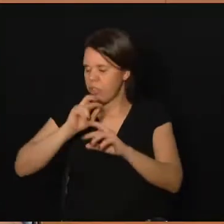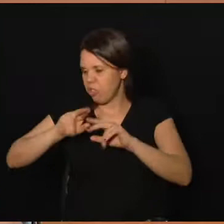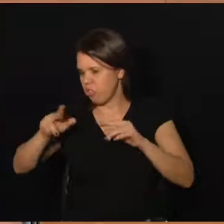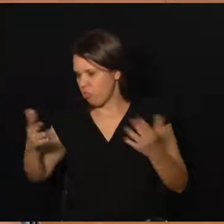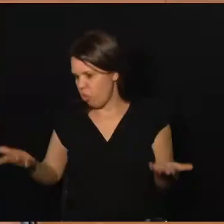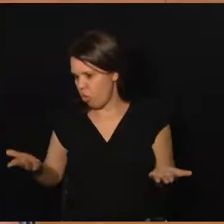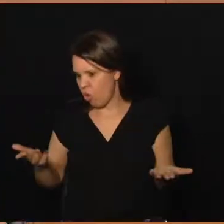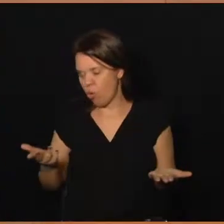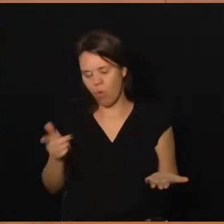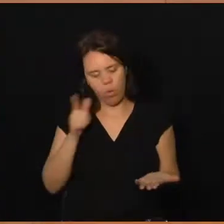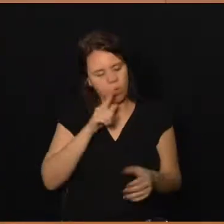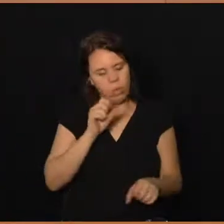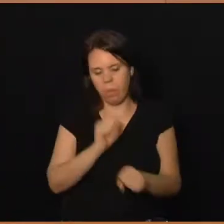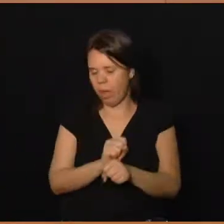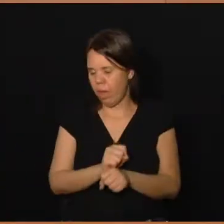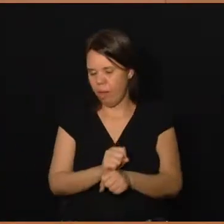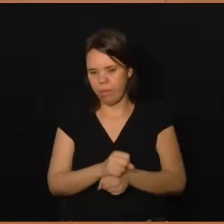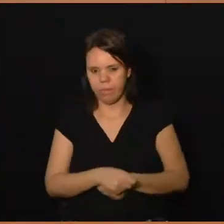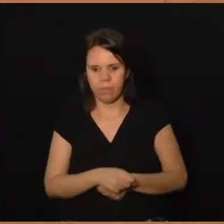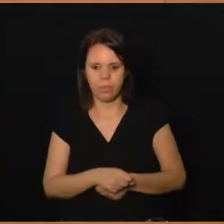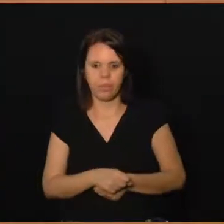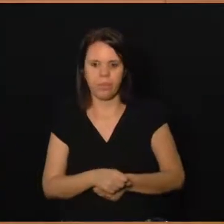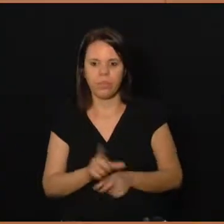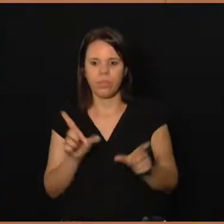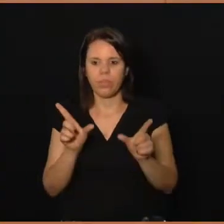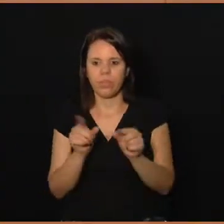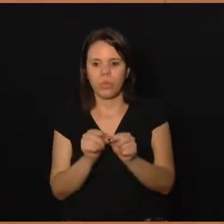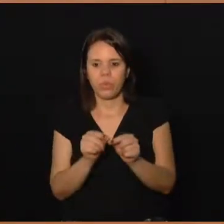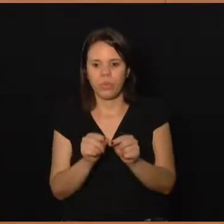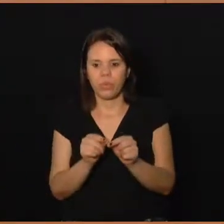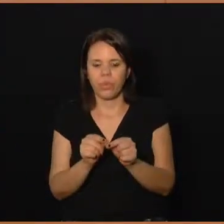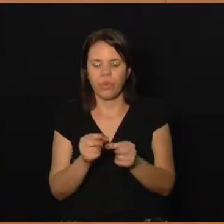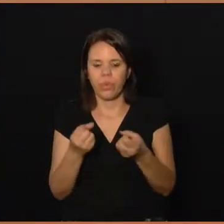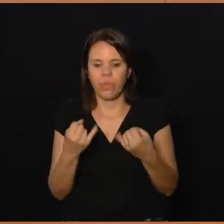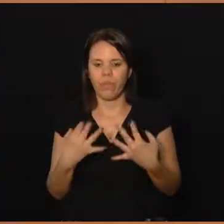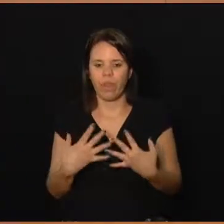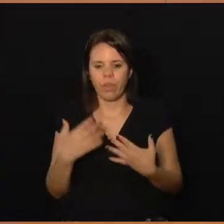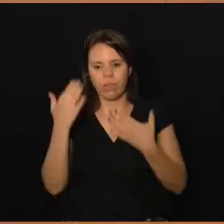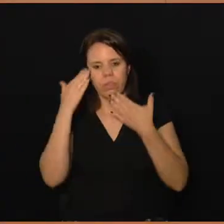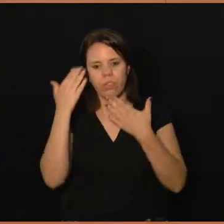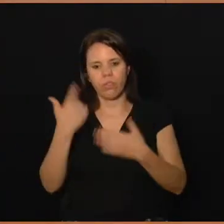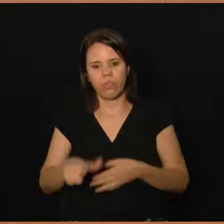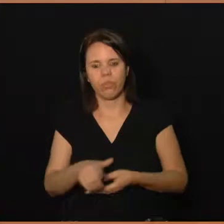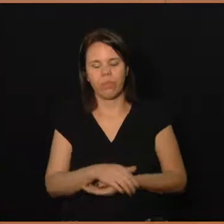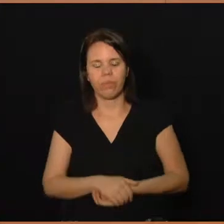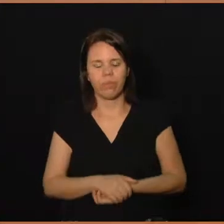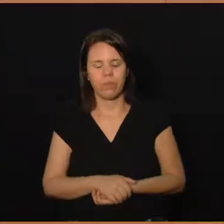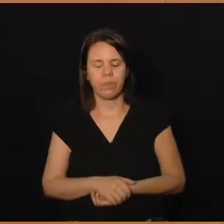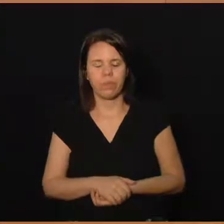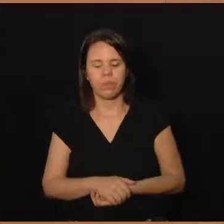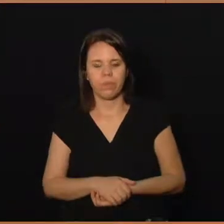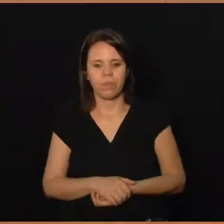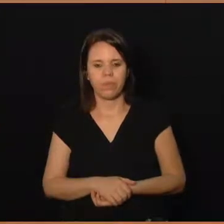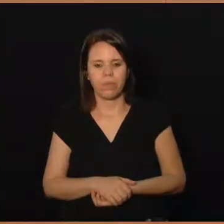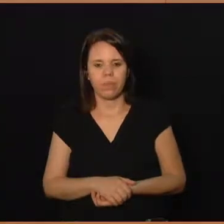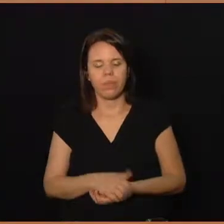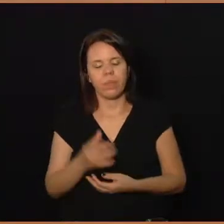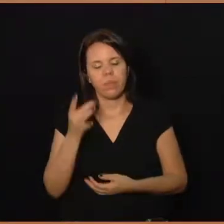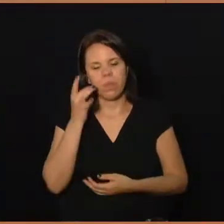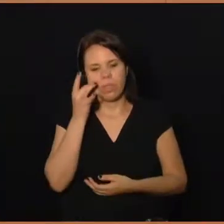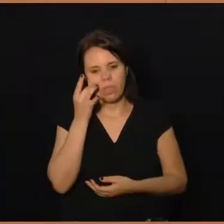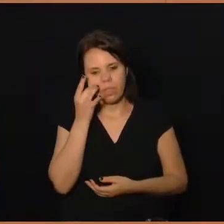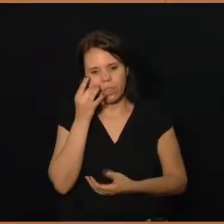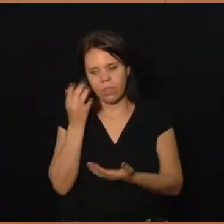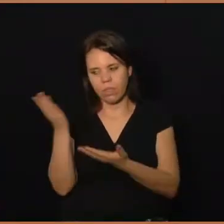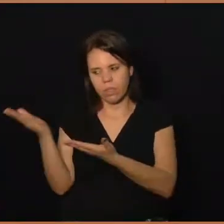parar de usar da droga. Então, encurtando tudo aqui, eu agradeço mais uma vez, Débora, pela presença e